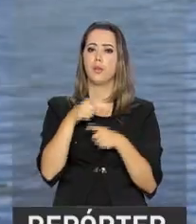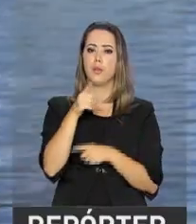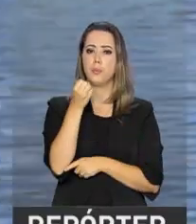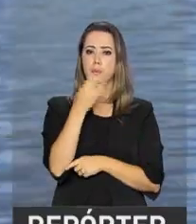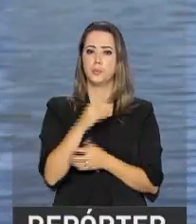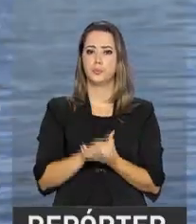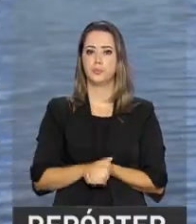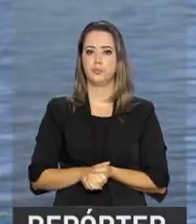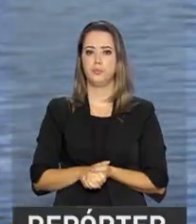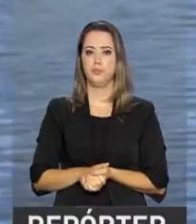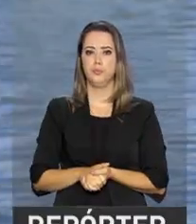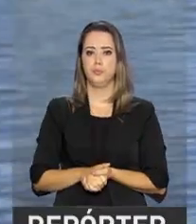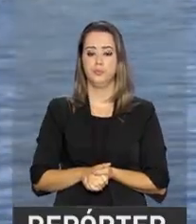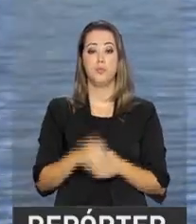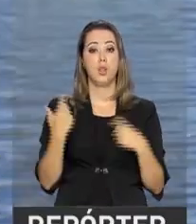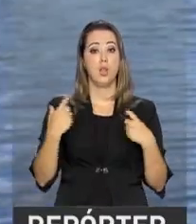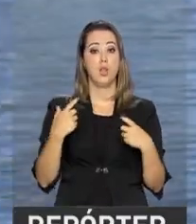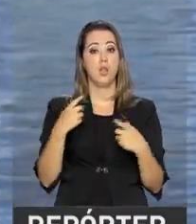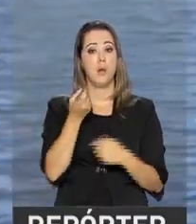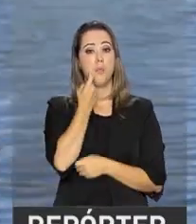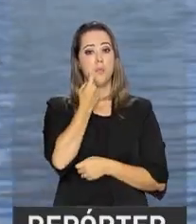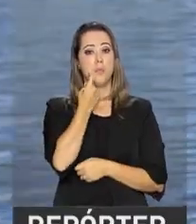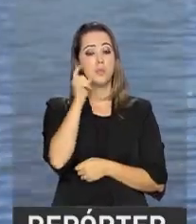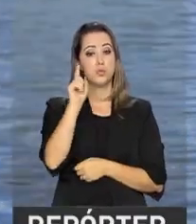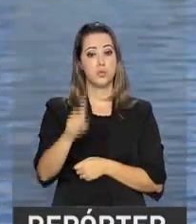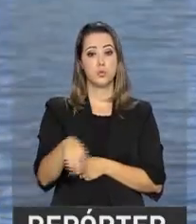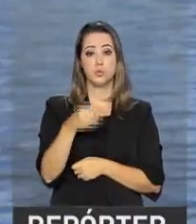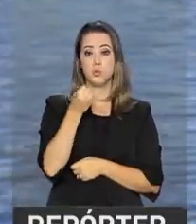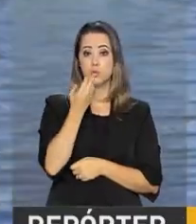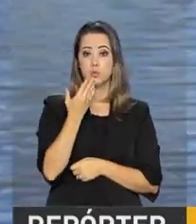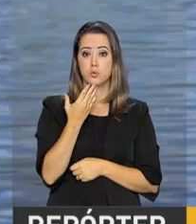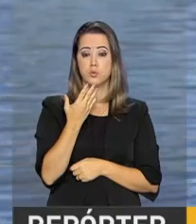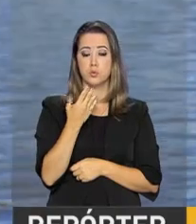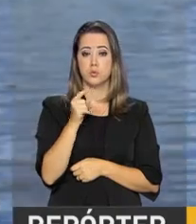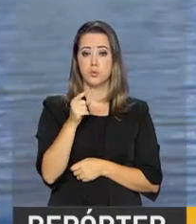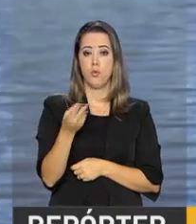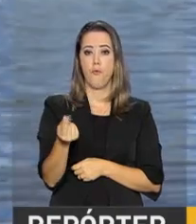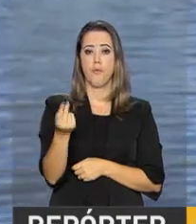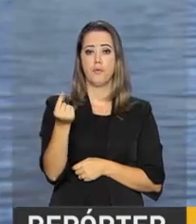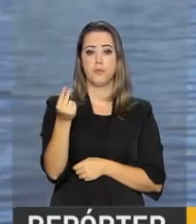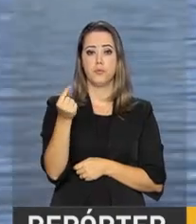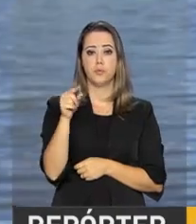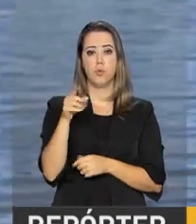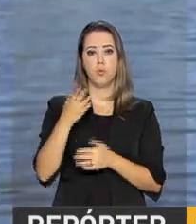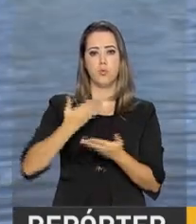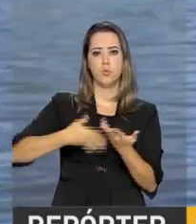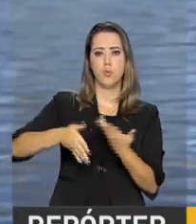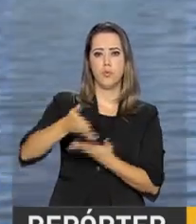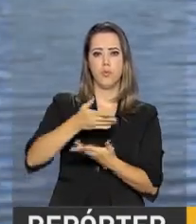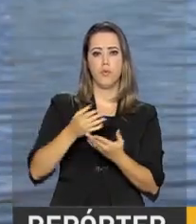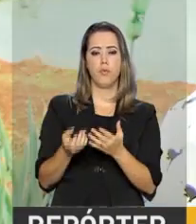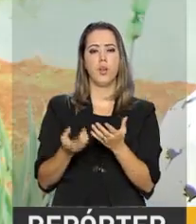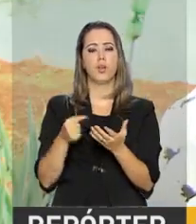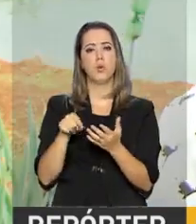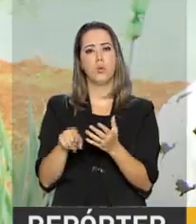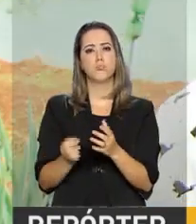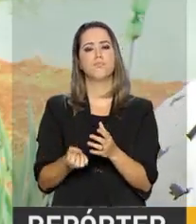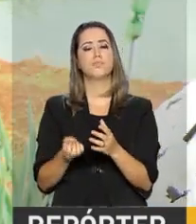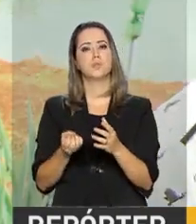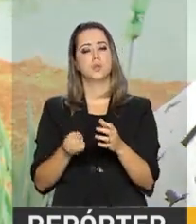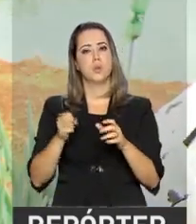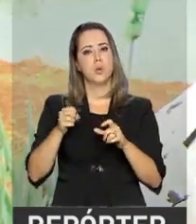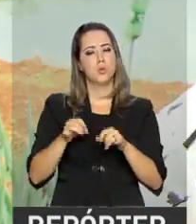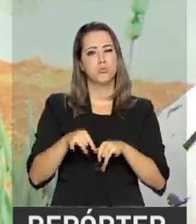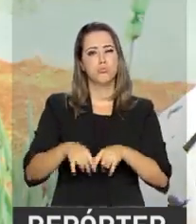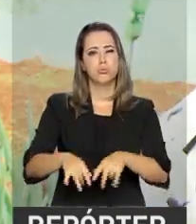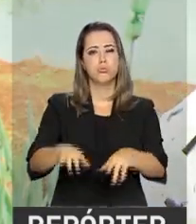É um peixe bastante viável ao custo dele, do manuseio dele, né? A bióloga